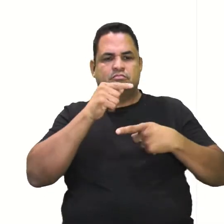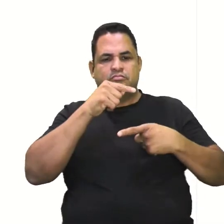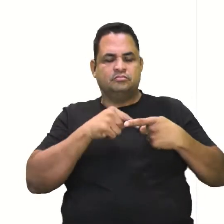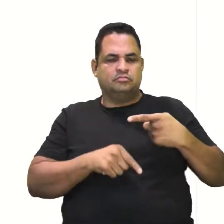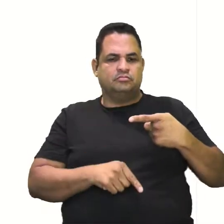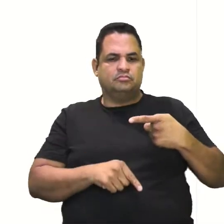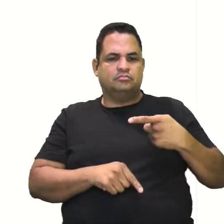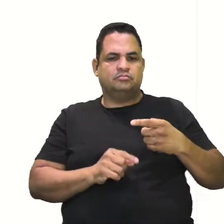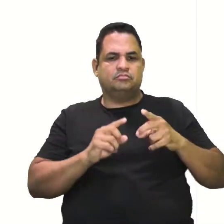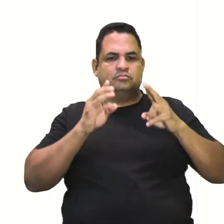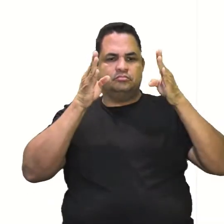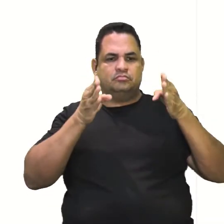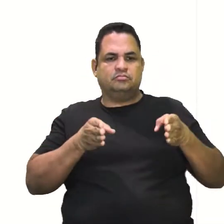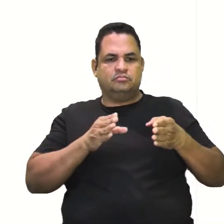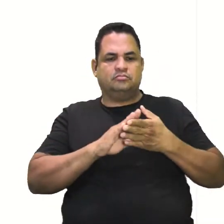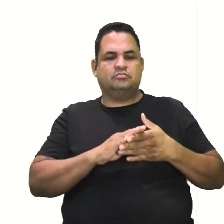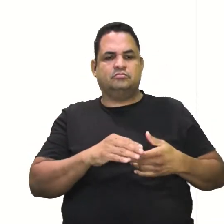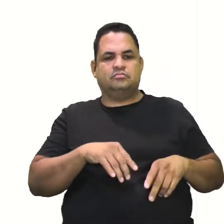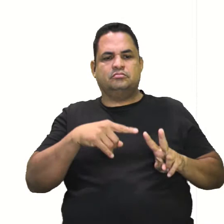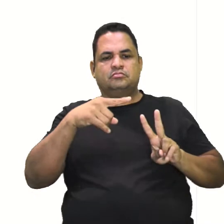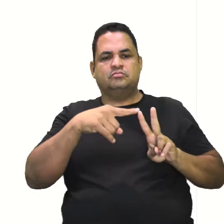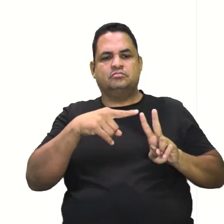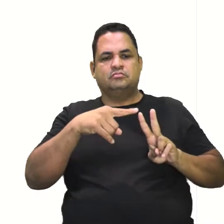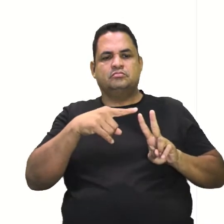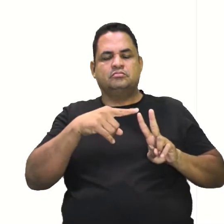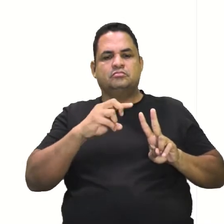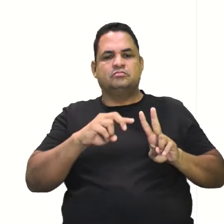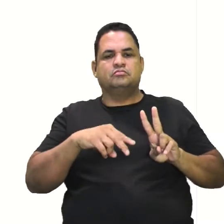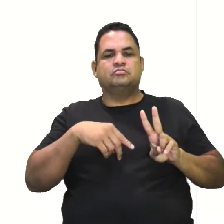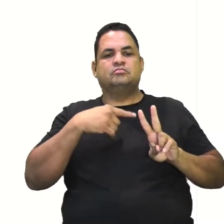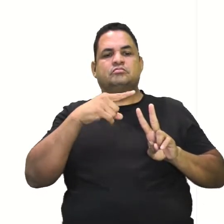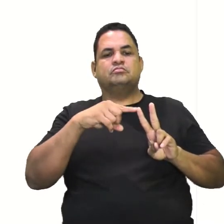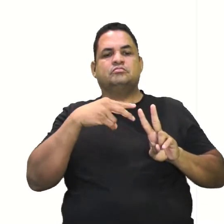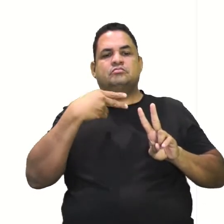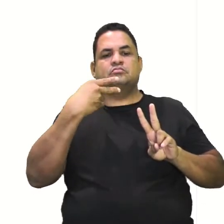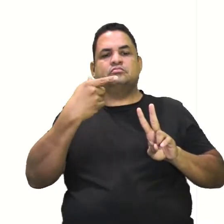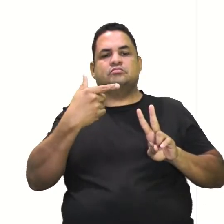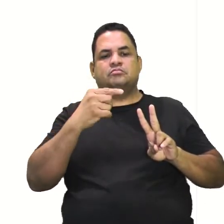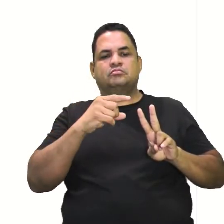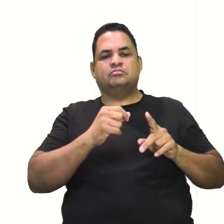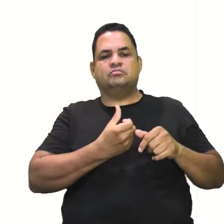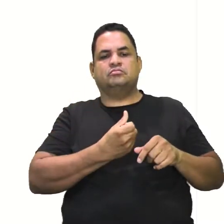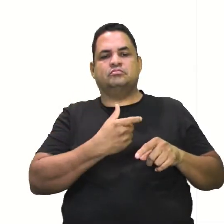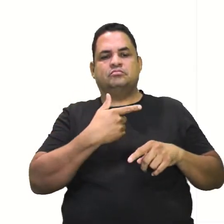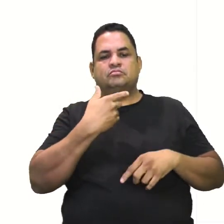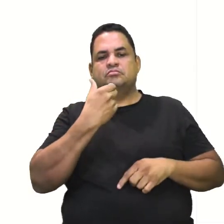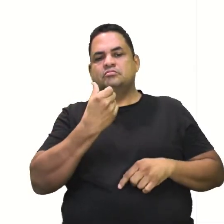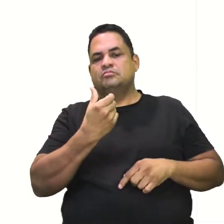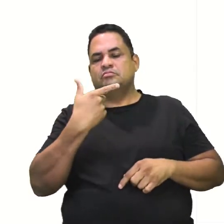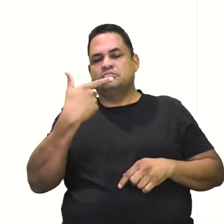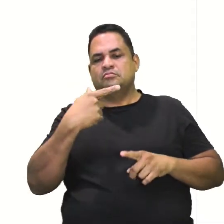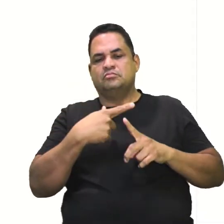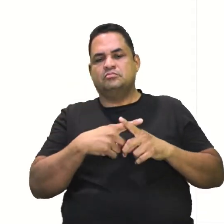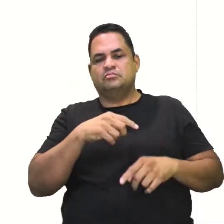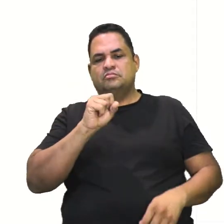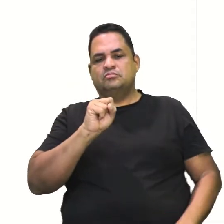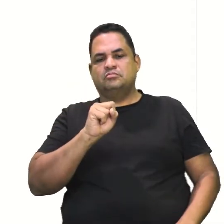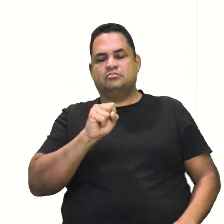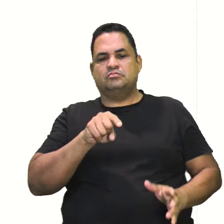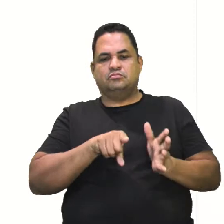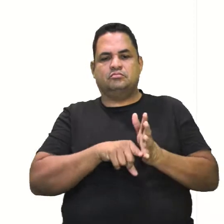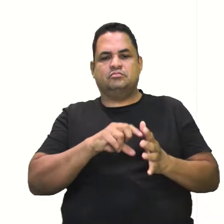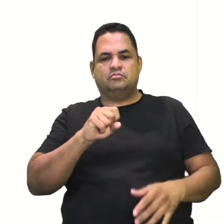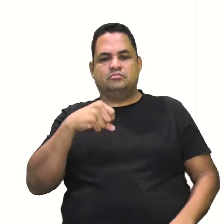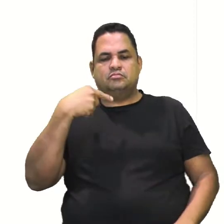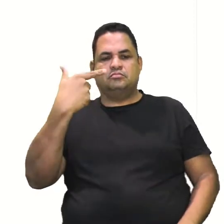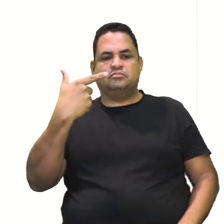dentro do módulo. Sobre raiz quadrada do A, que é 6 ao quadrado, mais do B, que é menos 8 ao